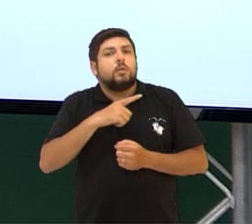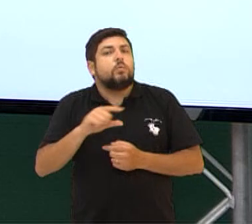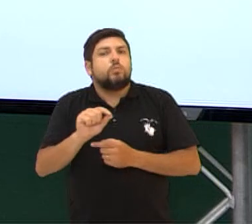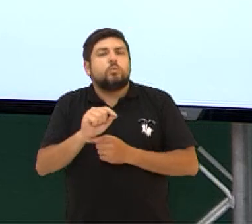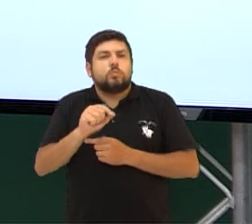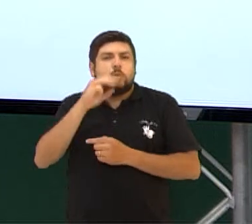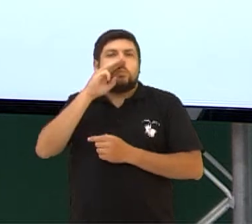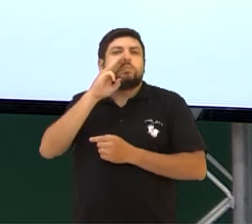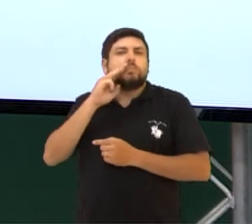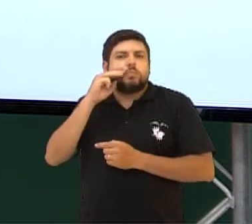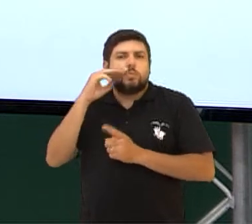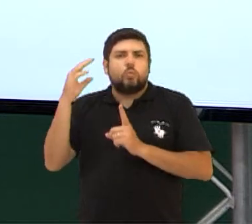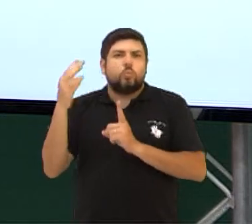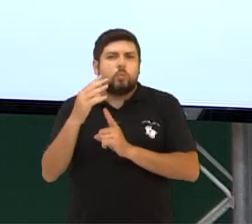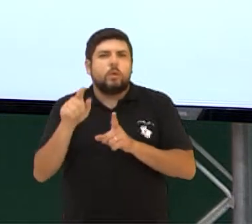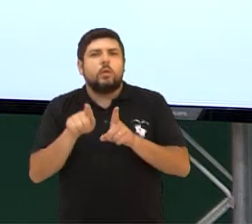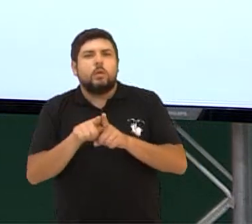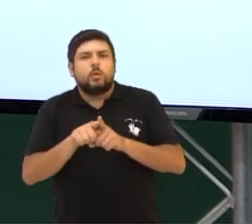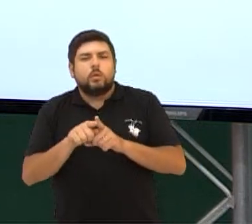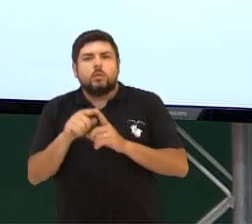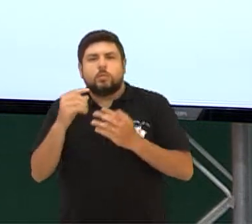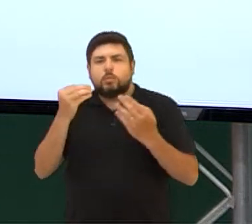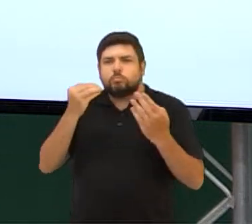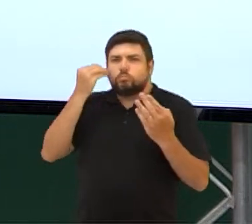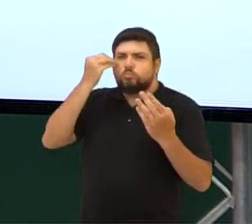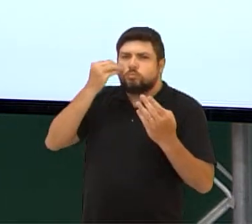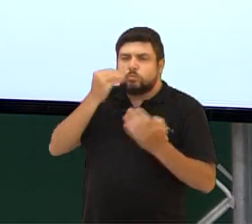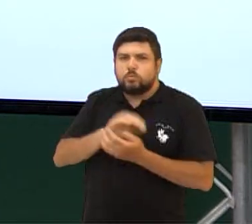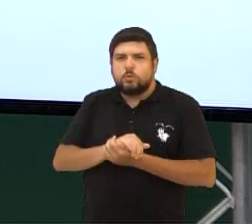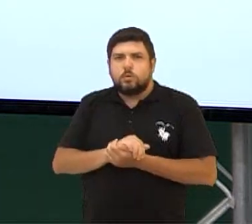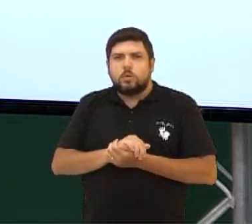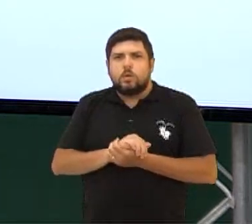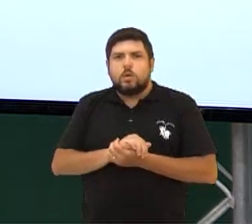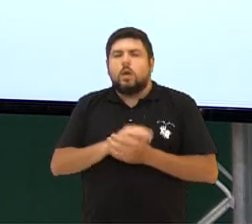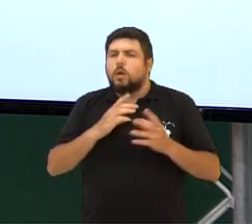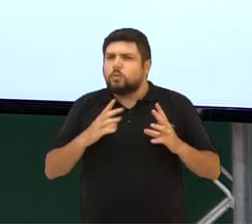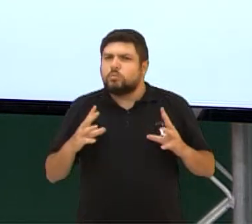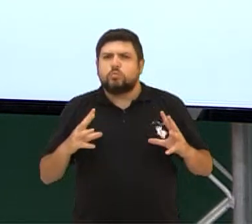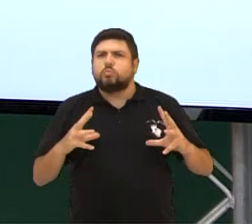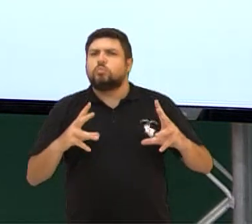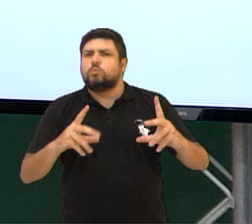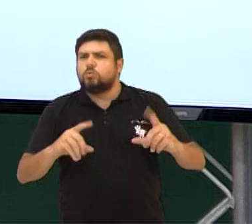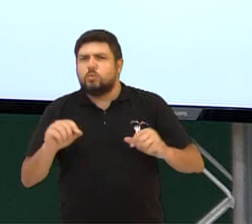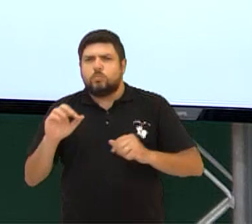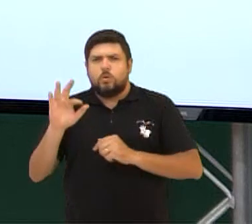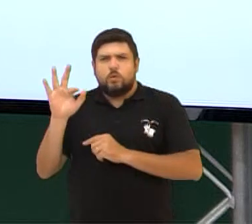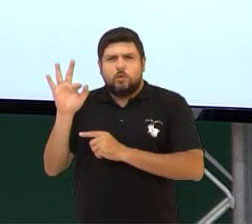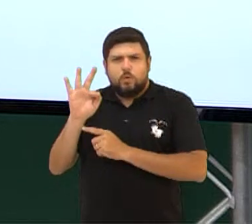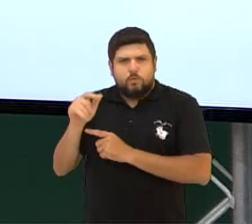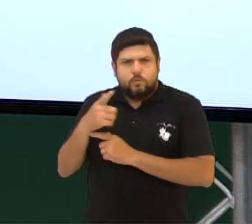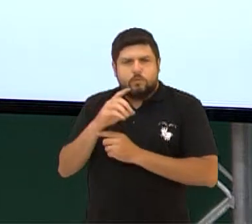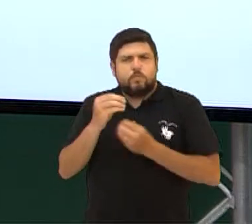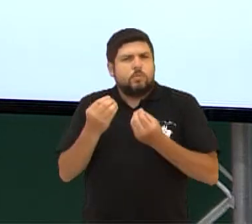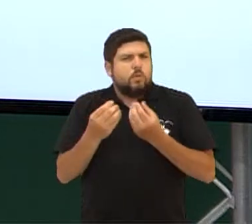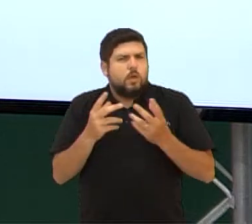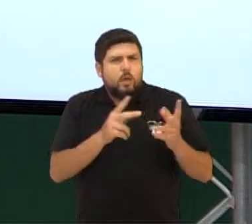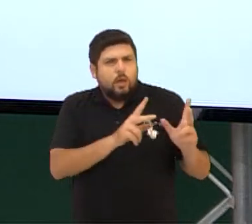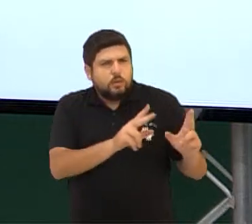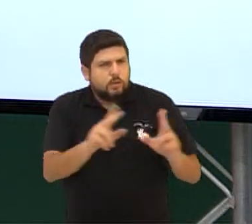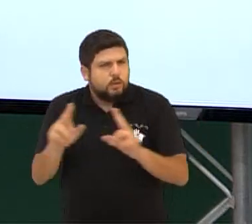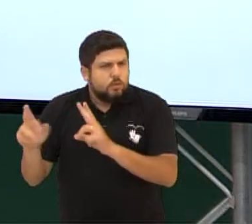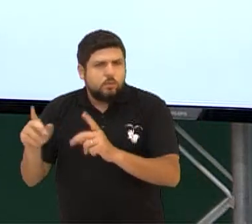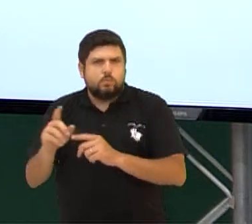mas os autores preferidos de cada um mudam. Então não é assim, todo mundo da escola de Frankfurt é igual. Não, o Adorno